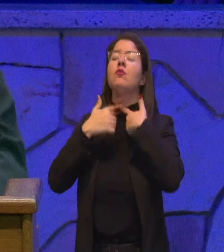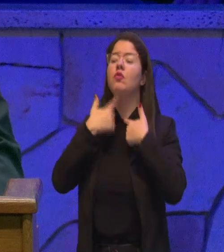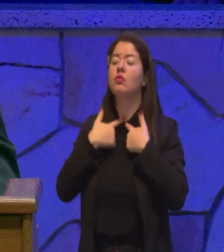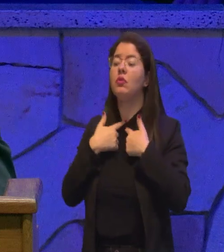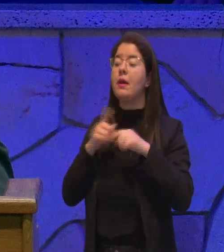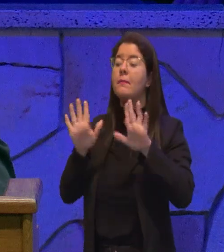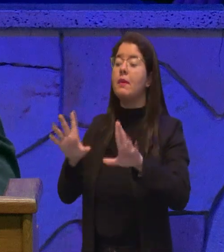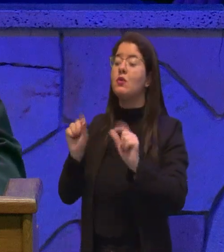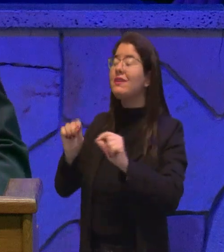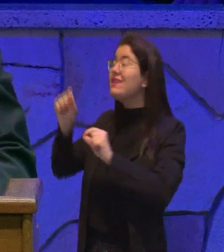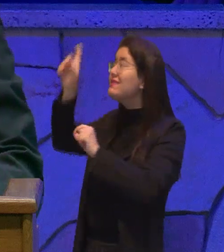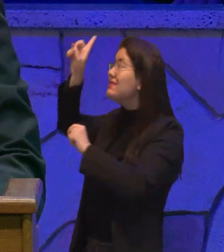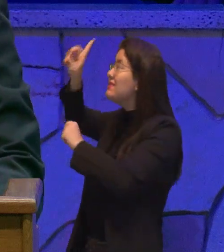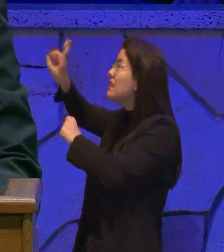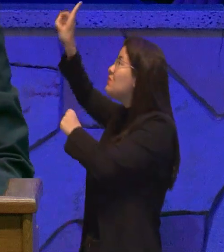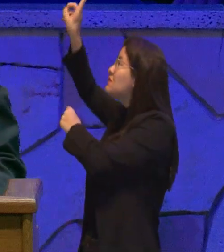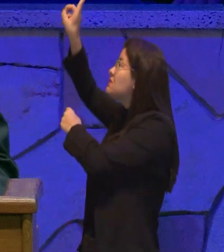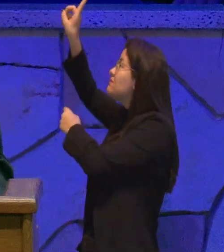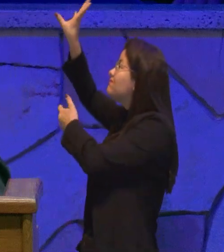impressão de Deus em nós.